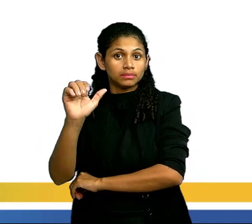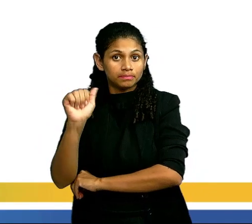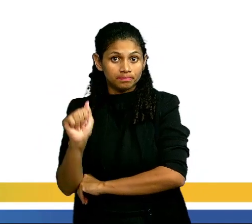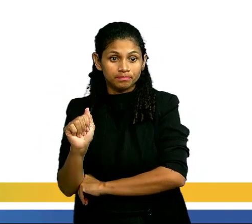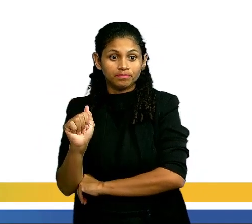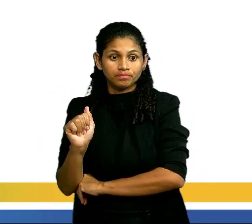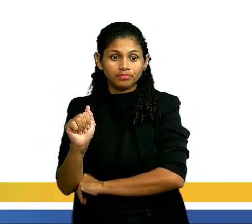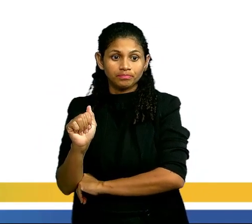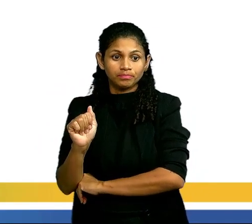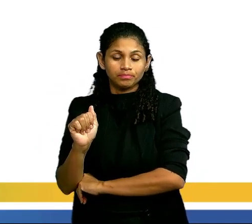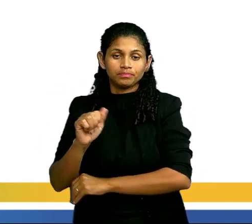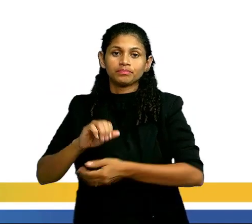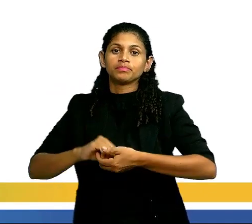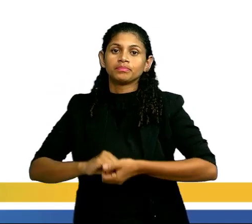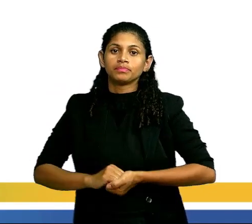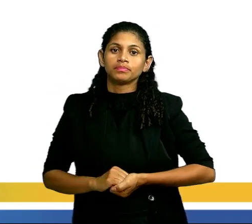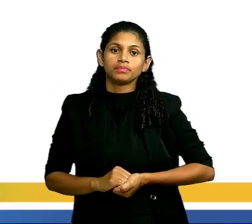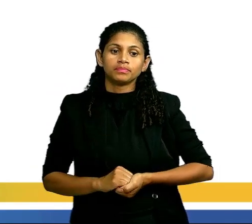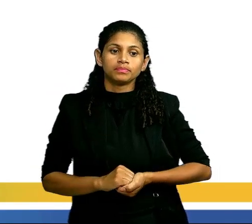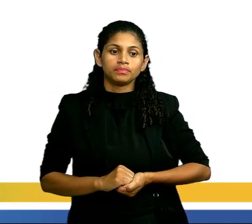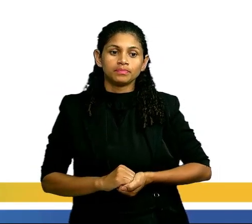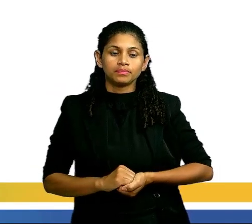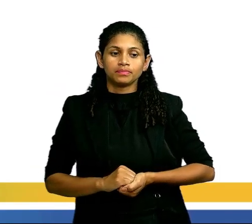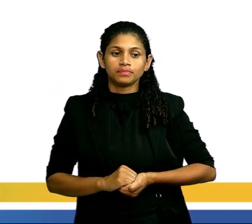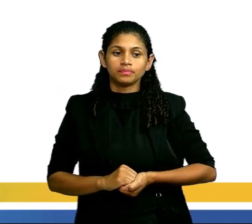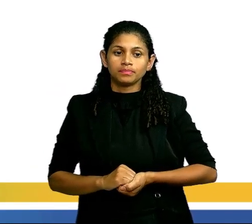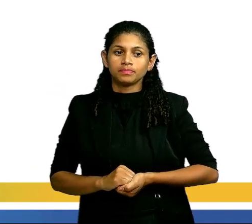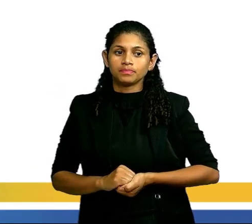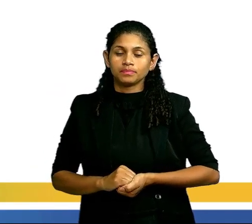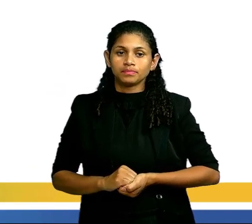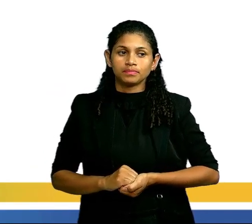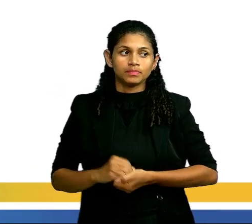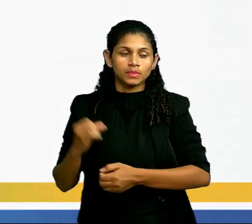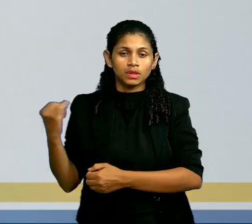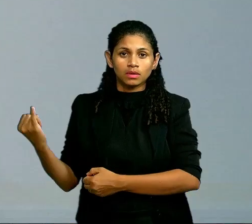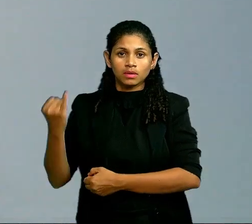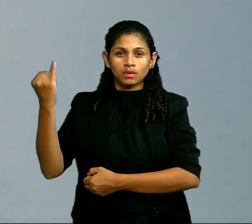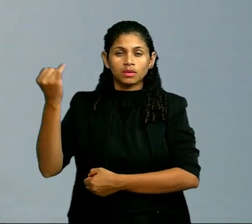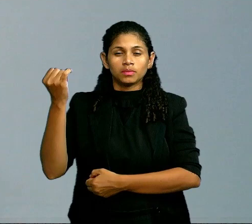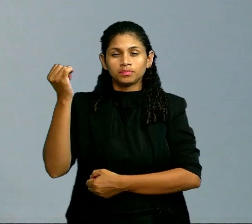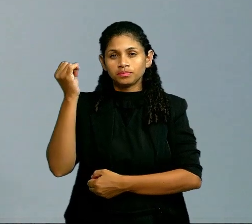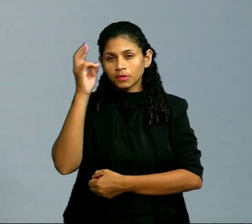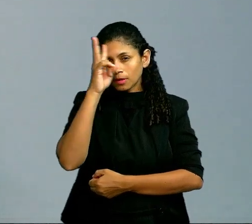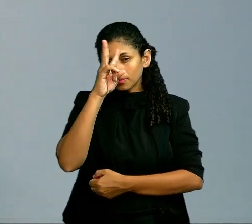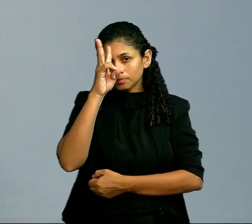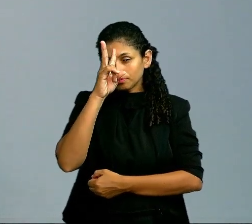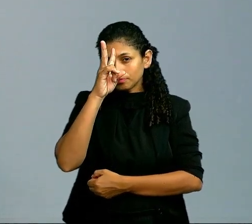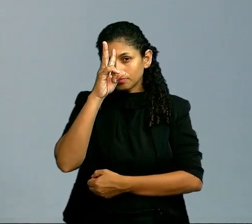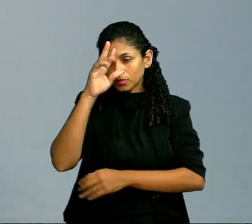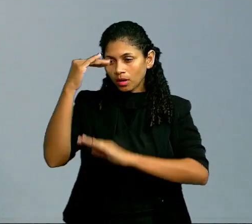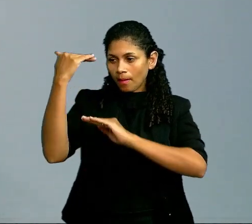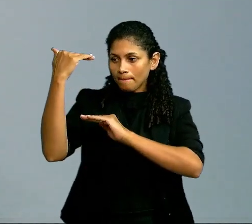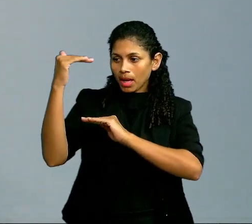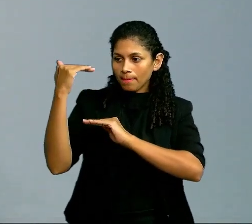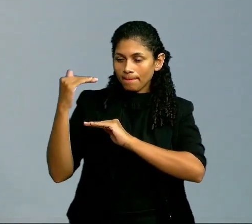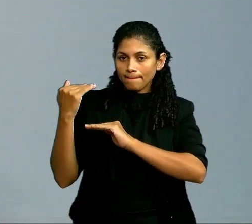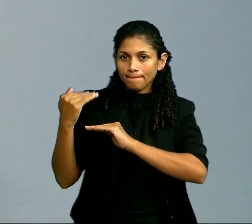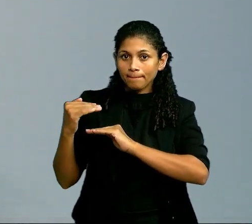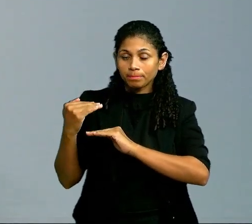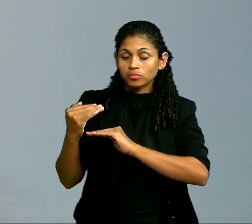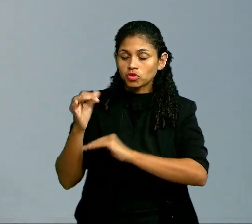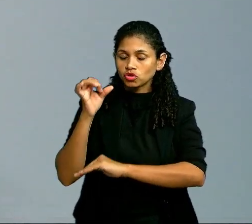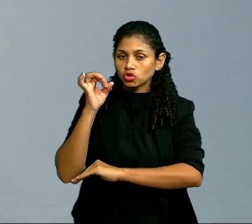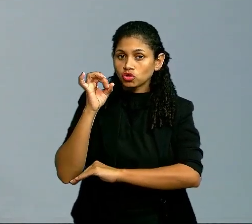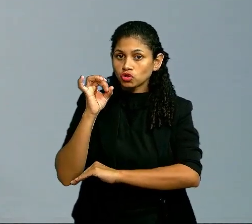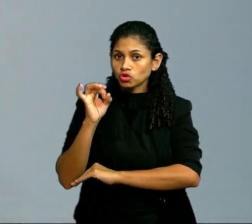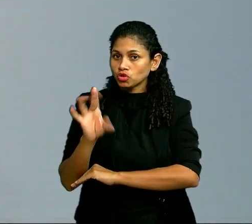gabarito é letra A, mãos, tá? É importante lembrar que a classificação de carbono, ela só serve